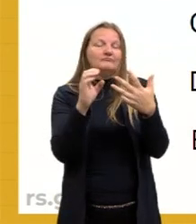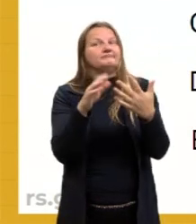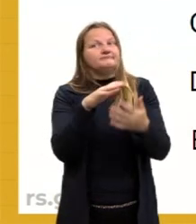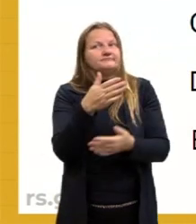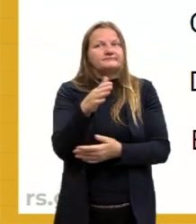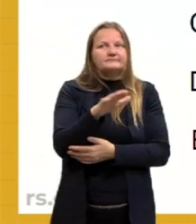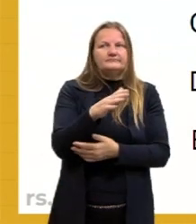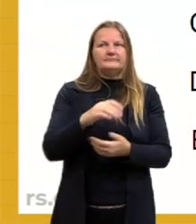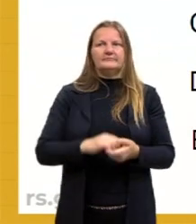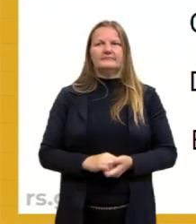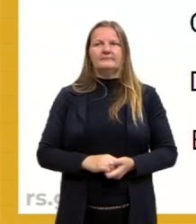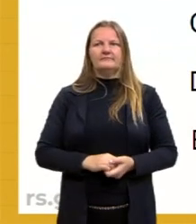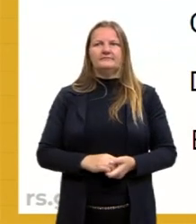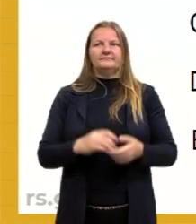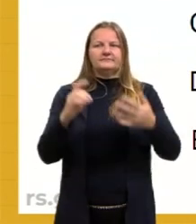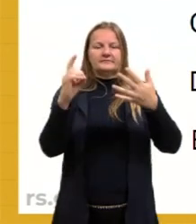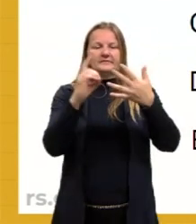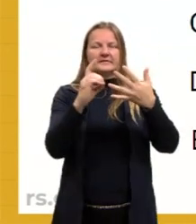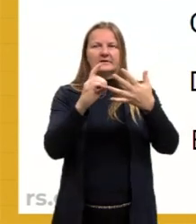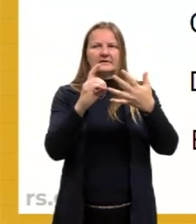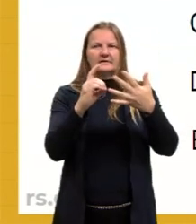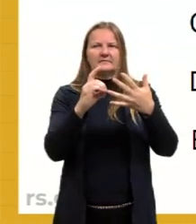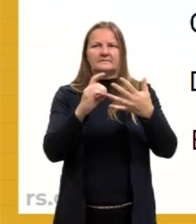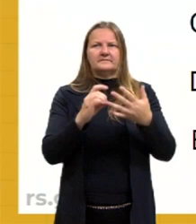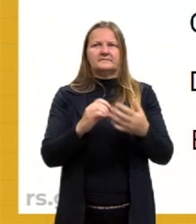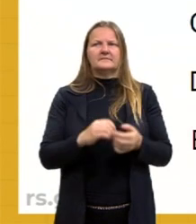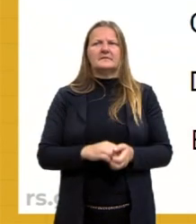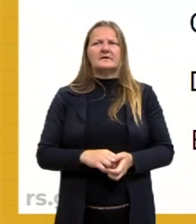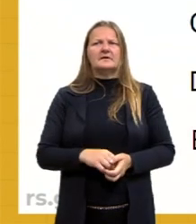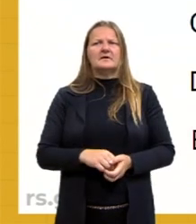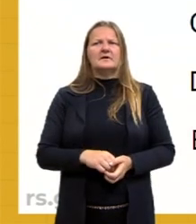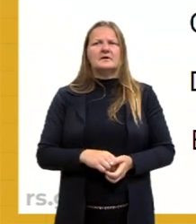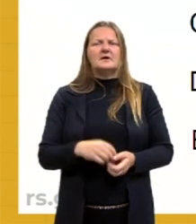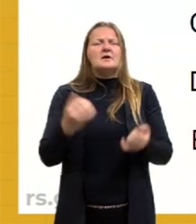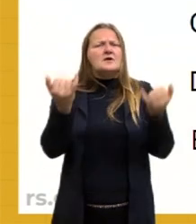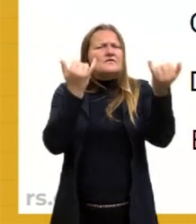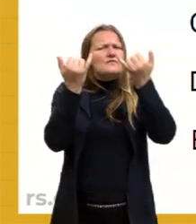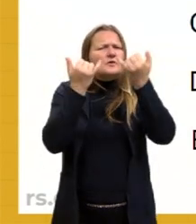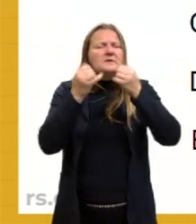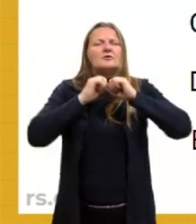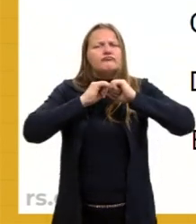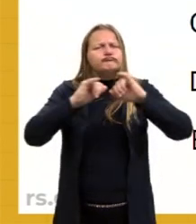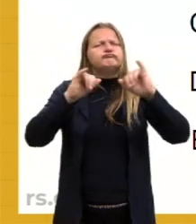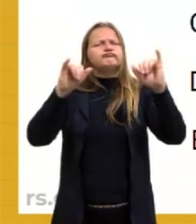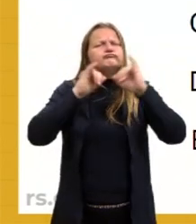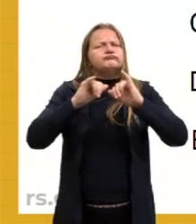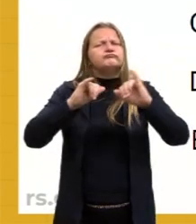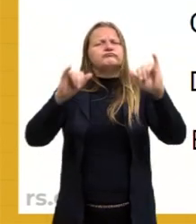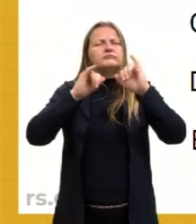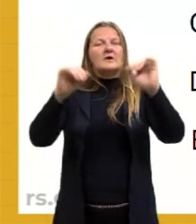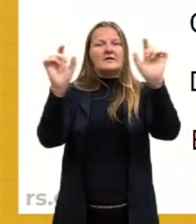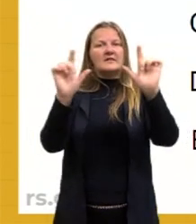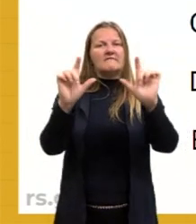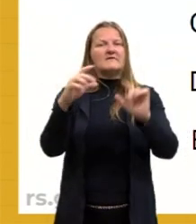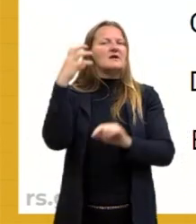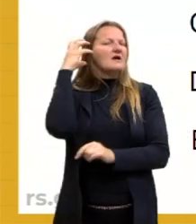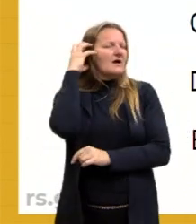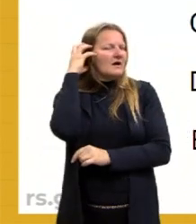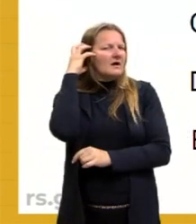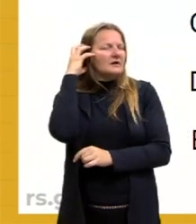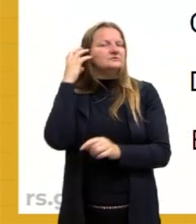resposta letra D da audiência da informação difundida por meio da TV e do rádio